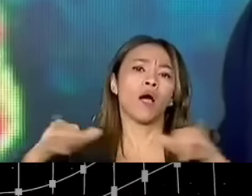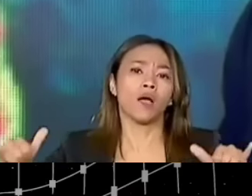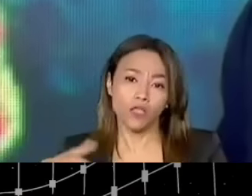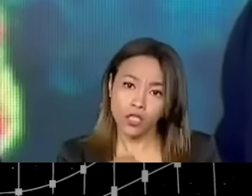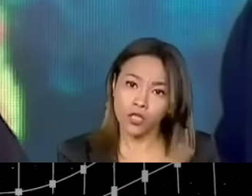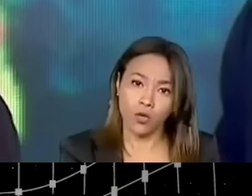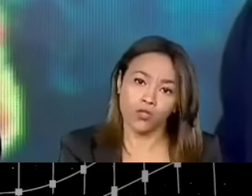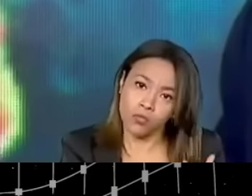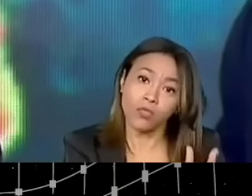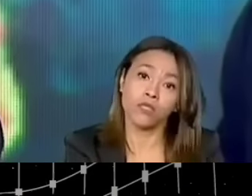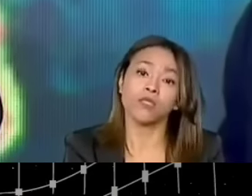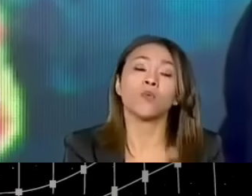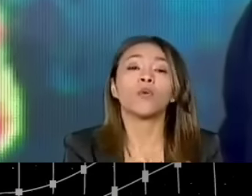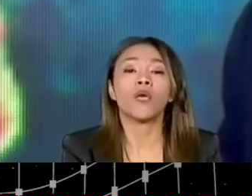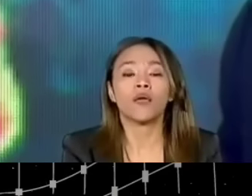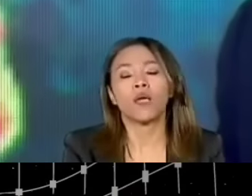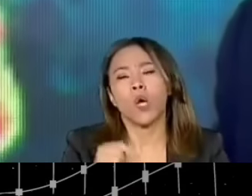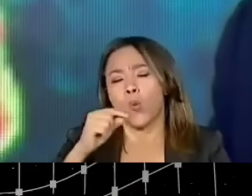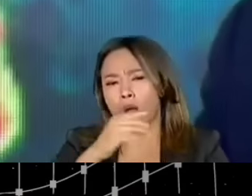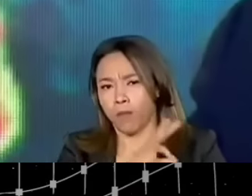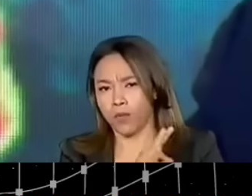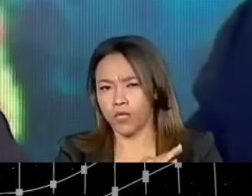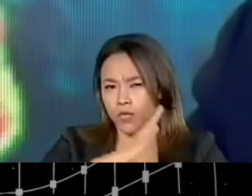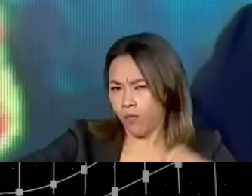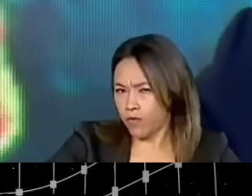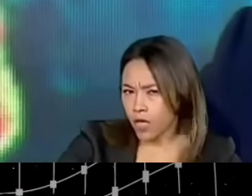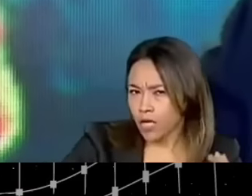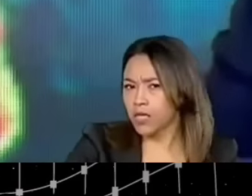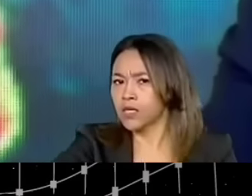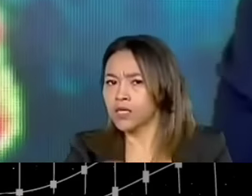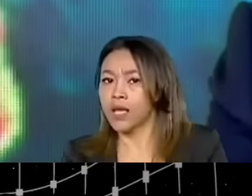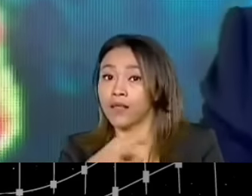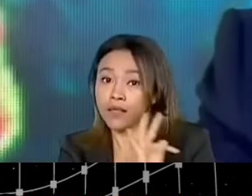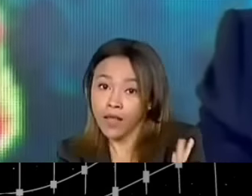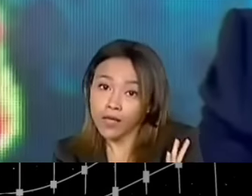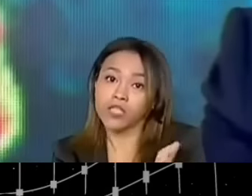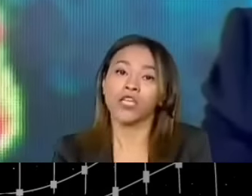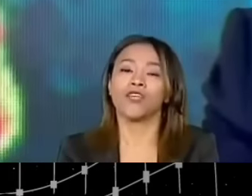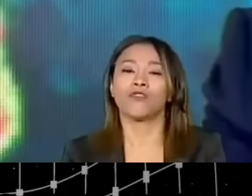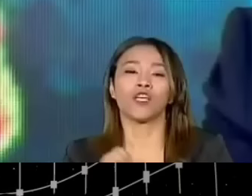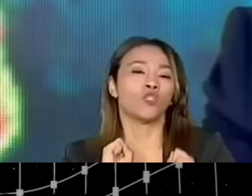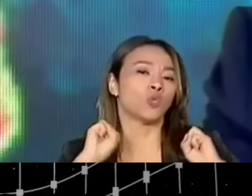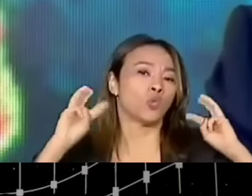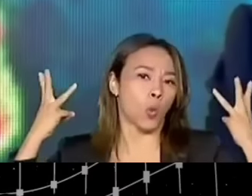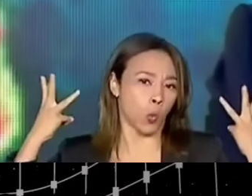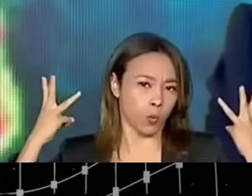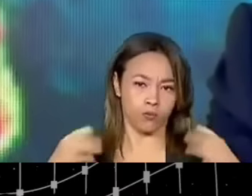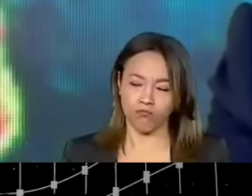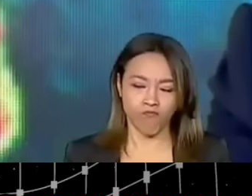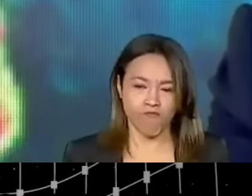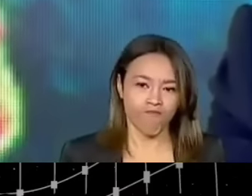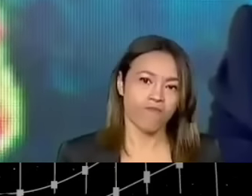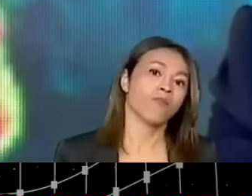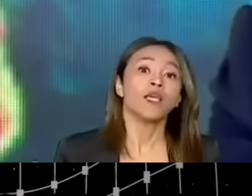cumprimos. É uma polícia profissionalizada, técnica, mas que não faz espetáculo. E essa